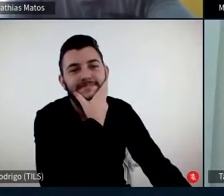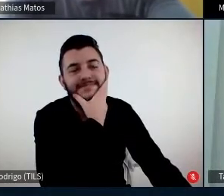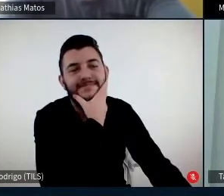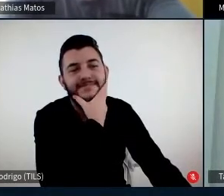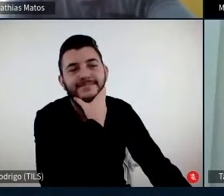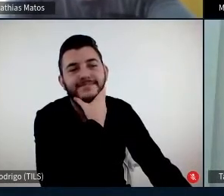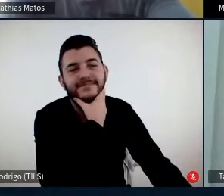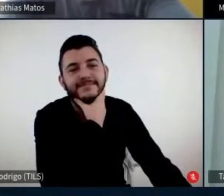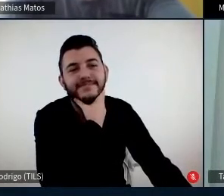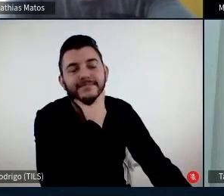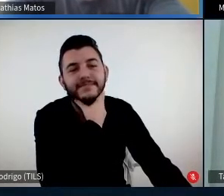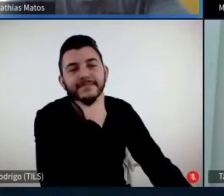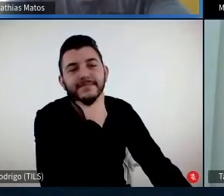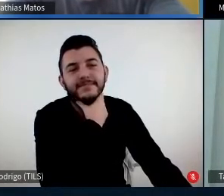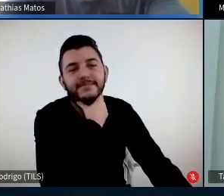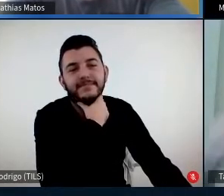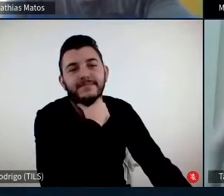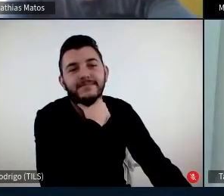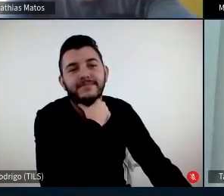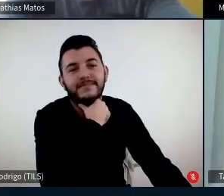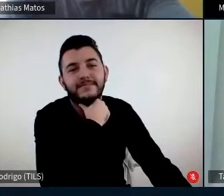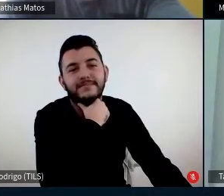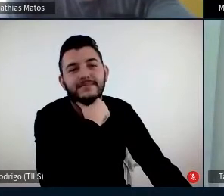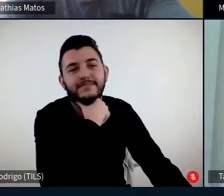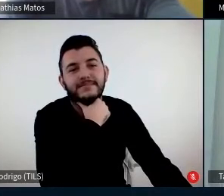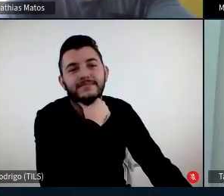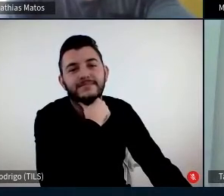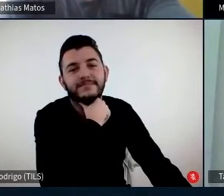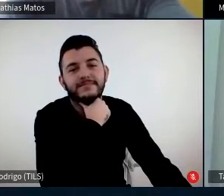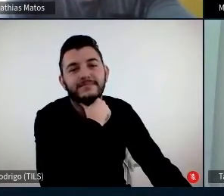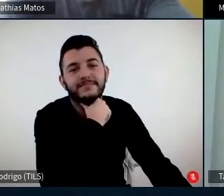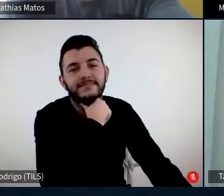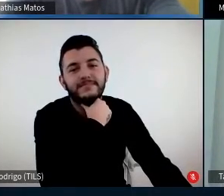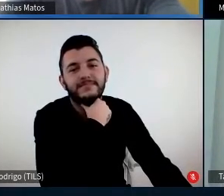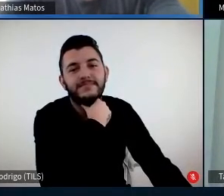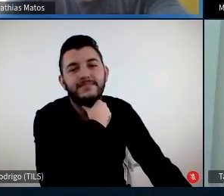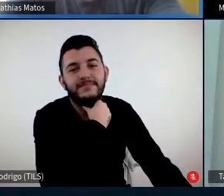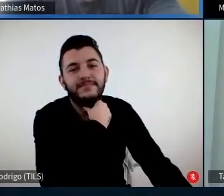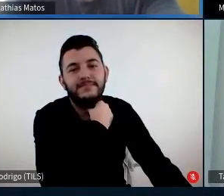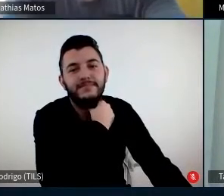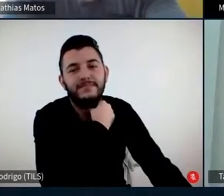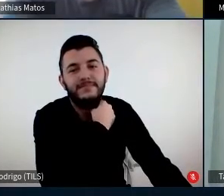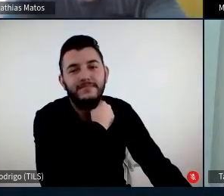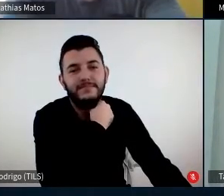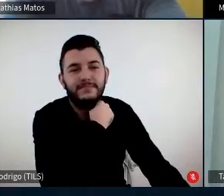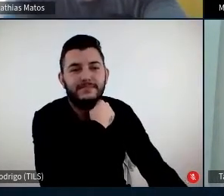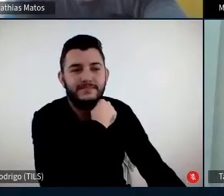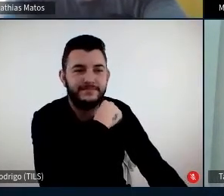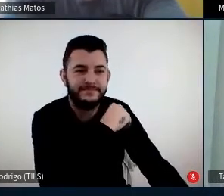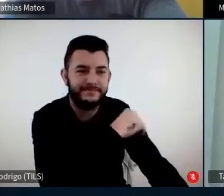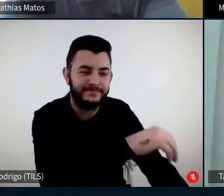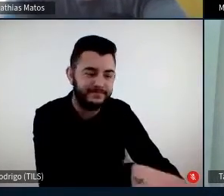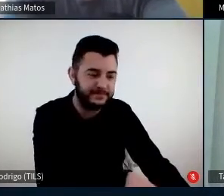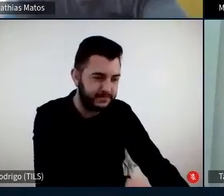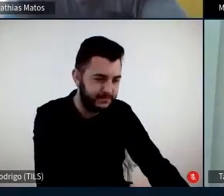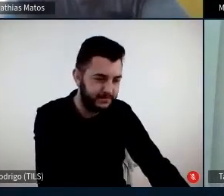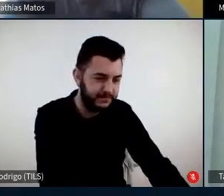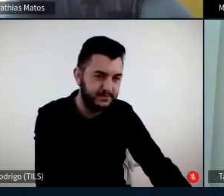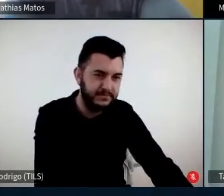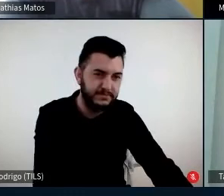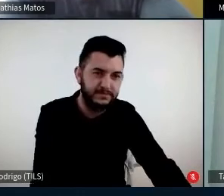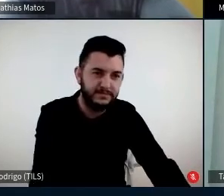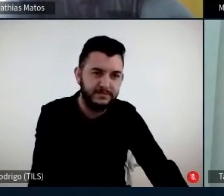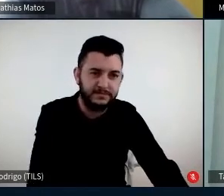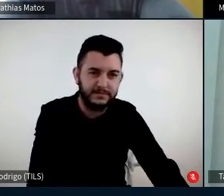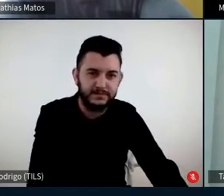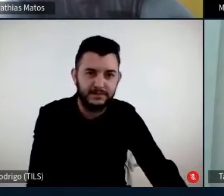Pois é, menina. Ele tá falando que ele... Tudo, né? Vírgula, ponto e vírgula, referências. Narinha, meu texto passou